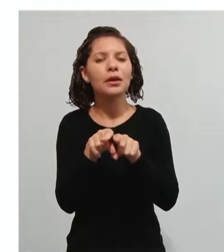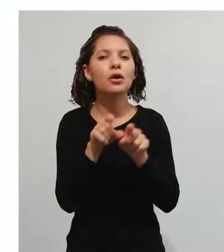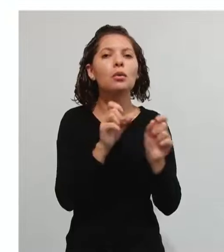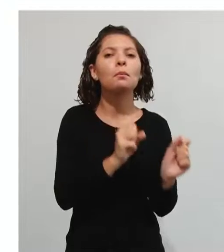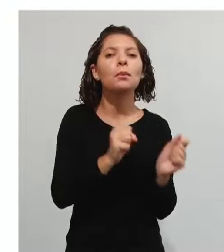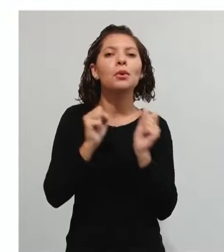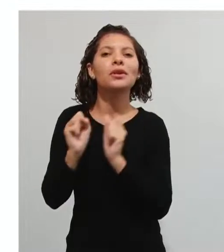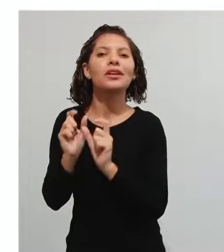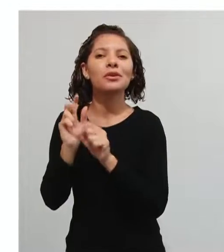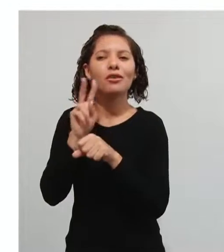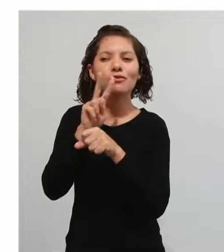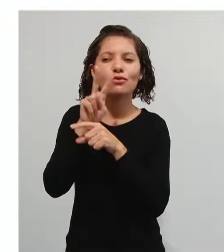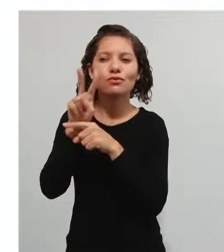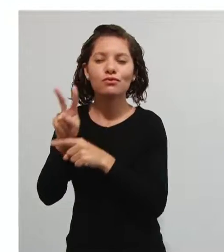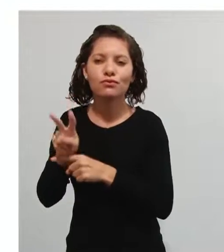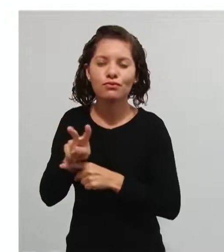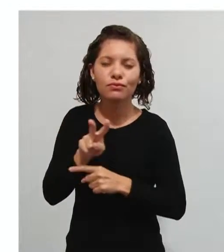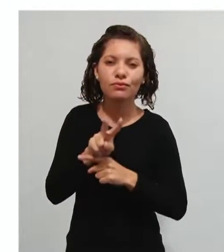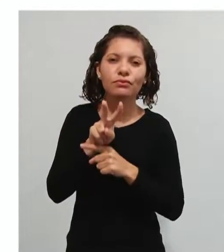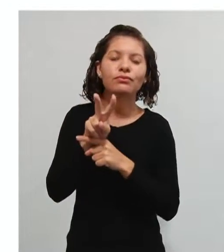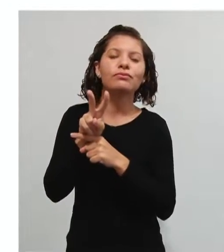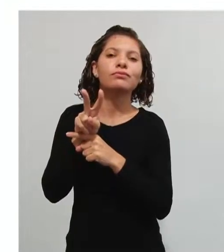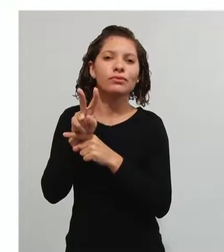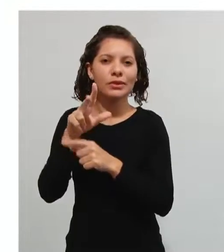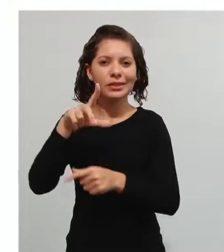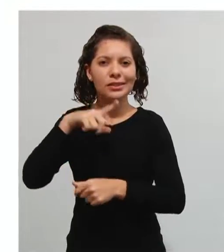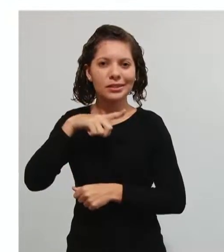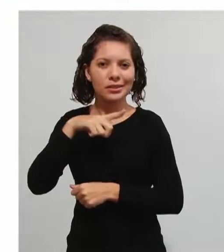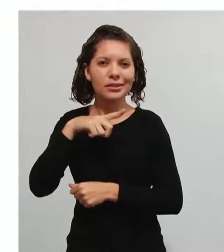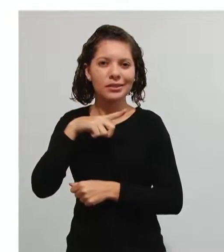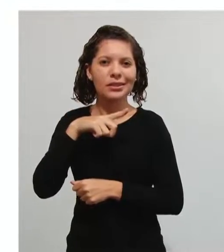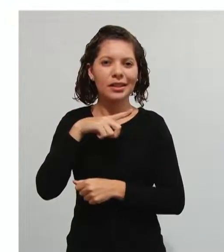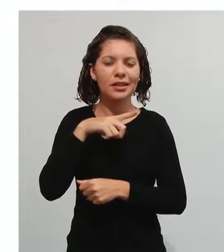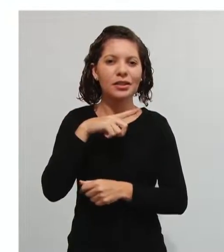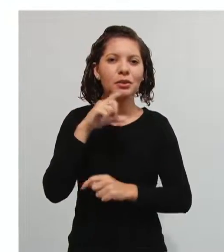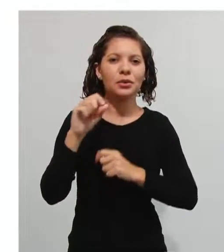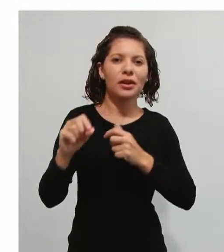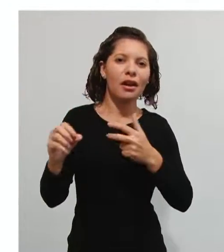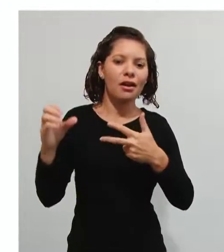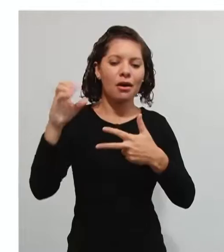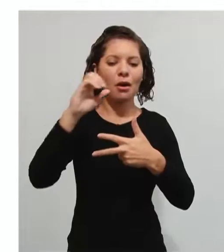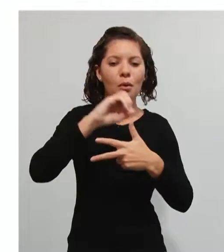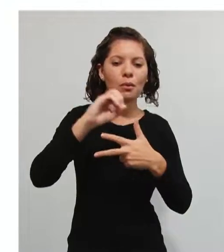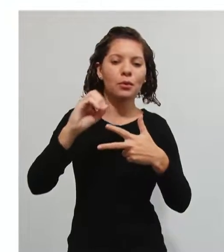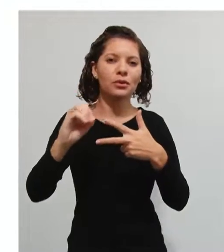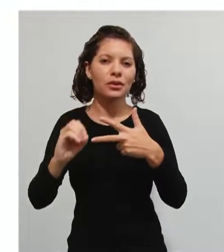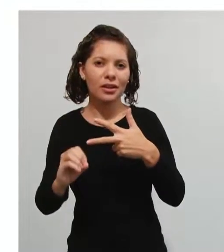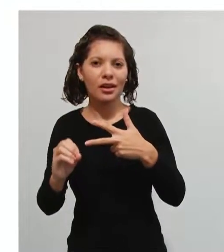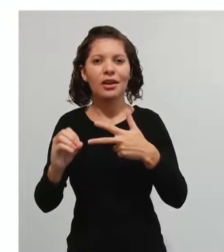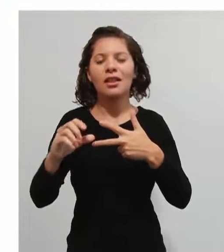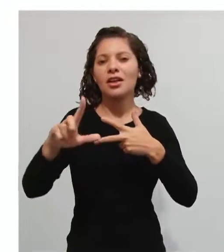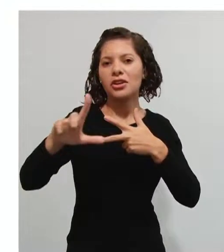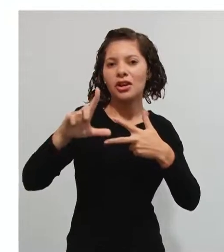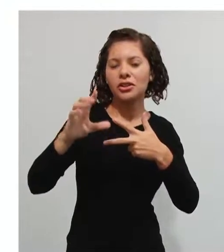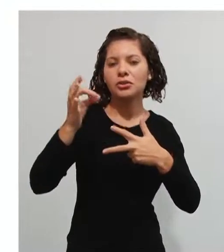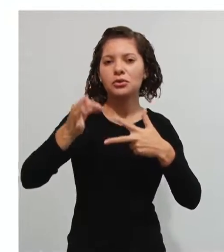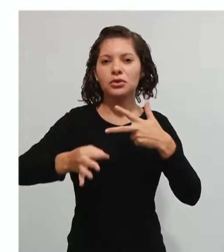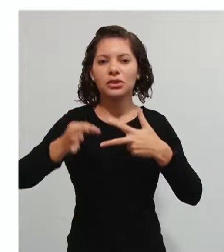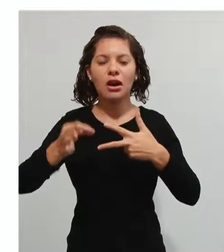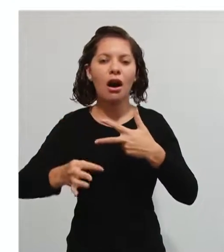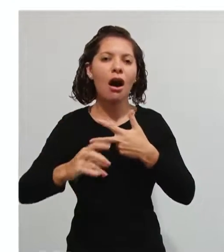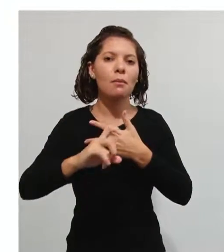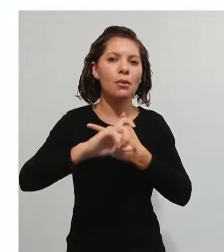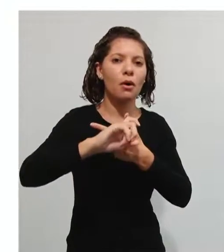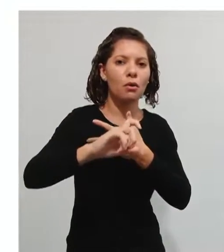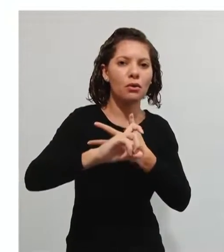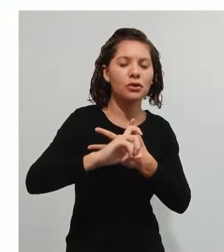fiscalização e correção que exercem os órgãos dos poderes judiciário, legislativo e executivo,